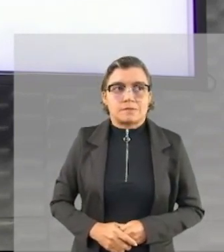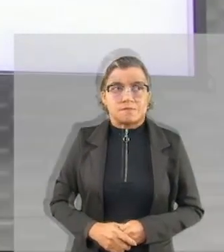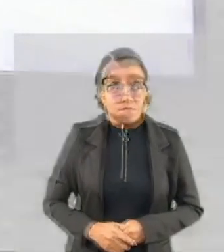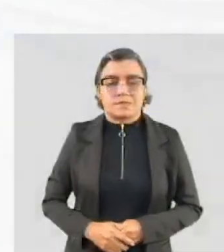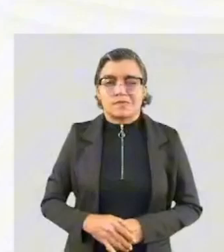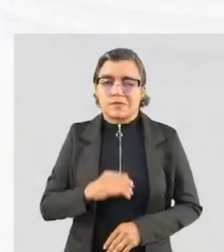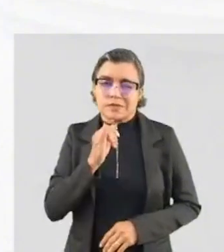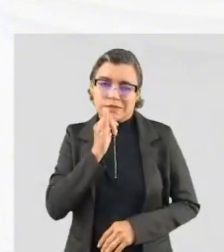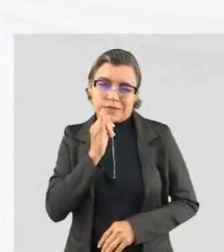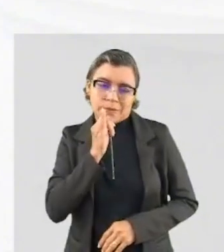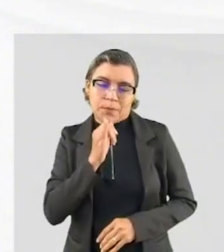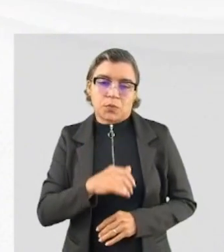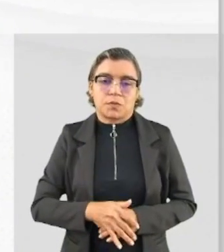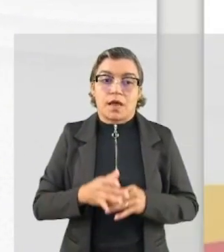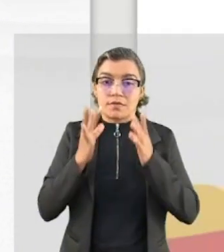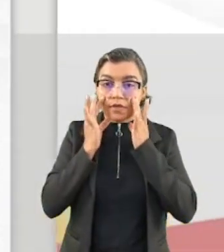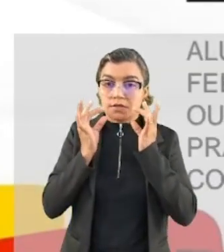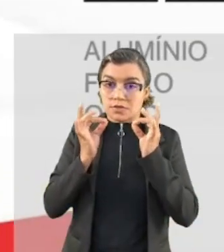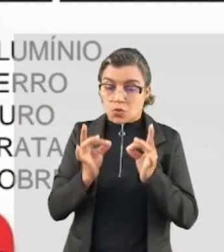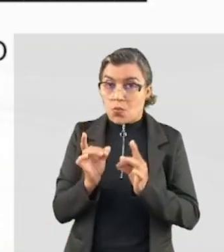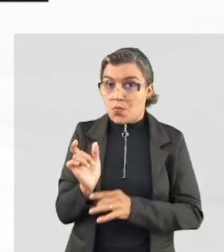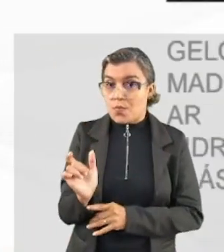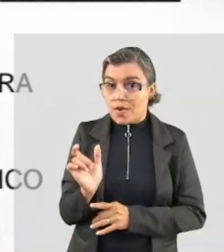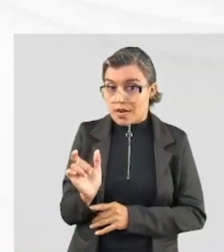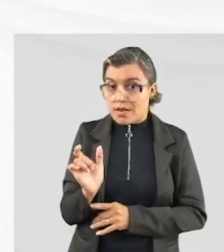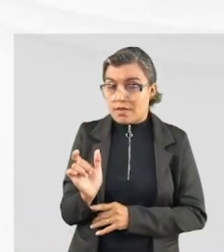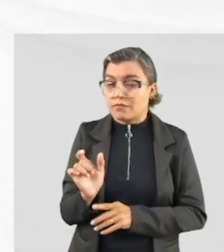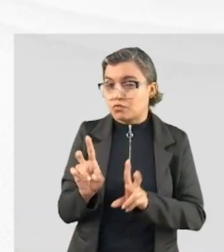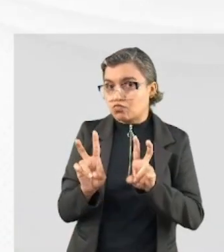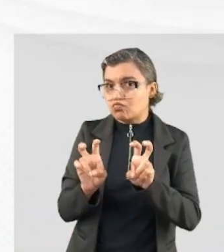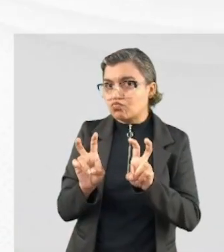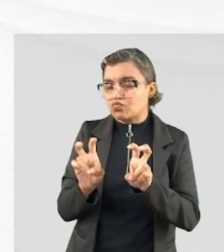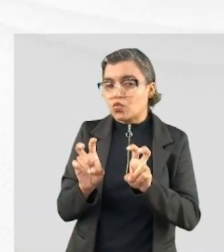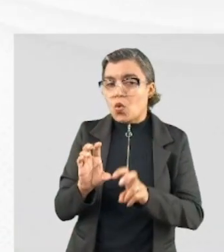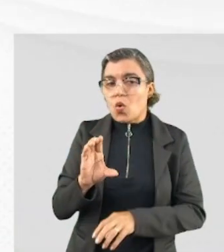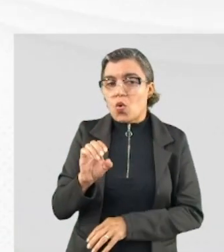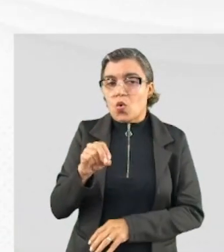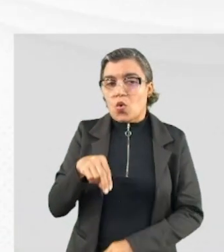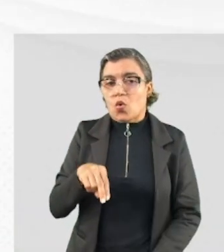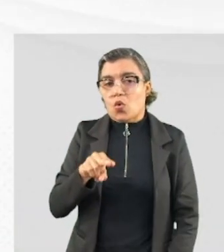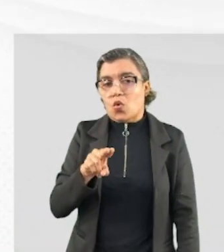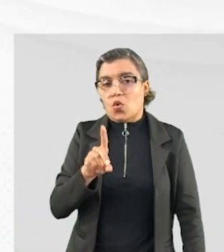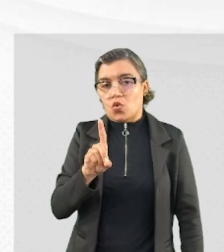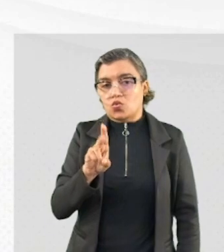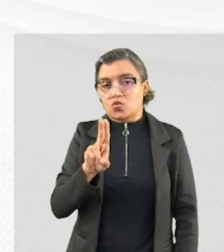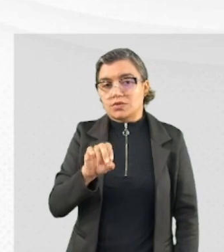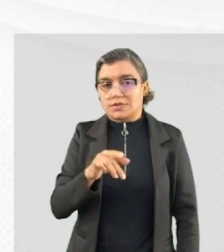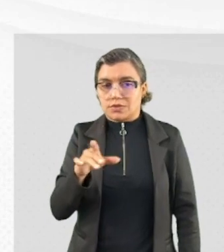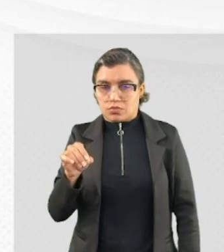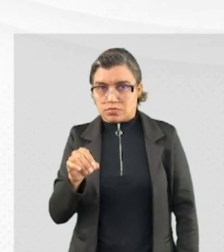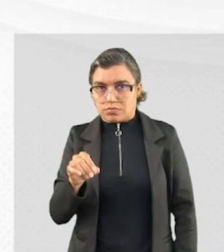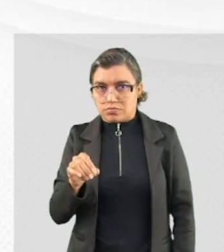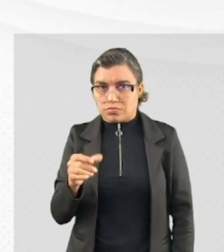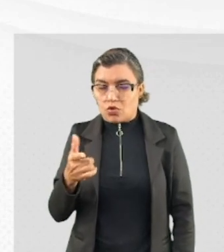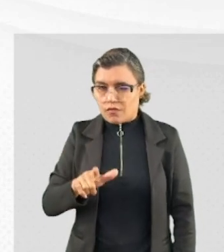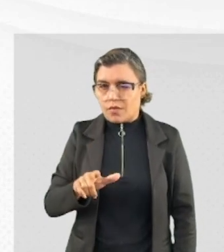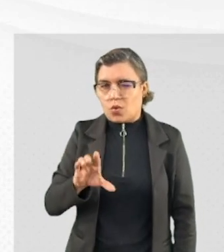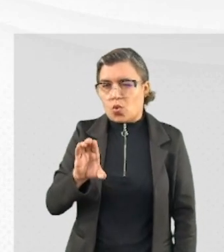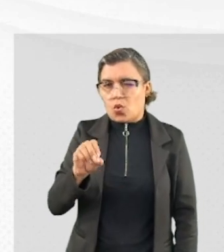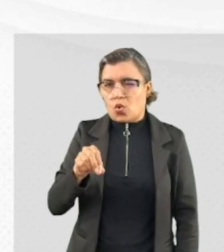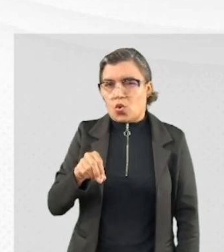aqui. Ó. Ainda no termo, no assunto condução, eu queria destacar um negocinho para